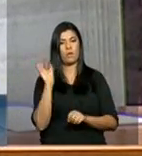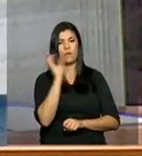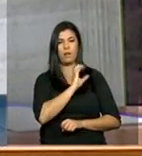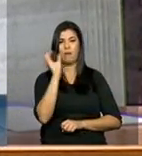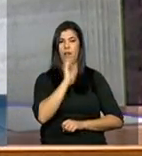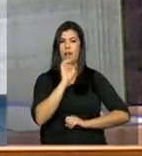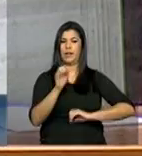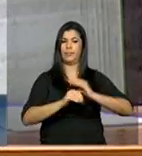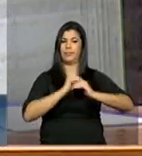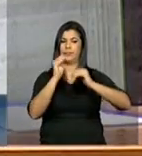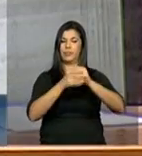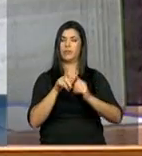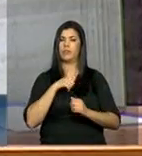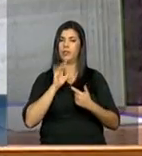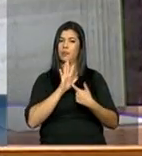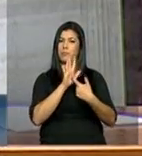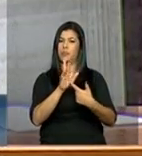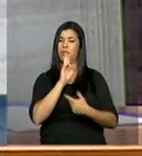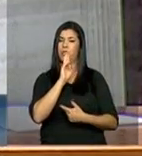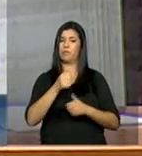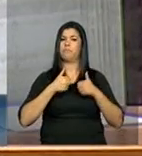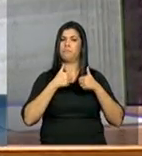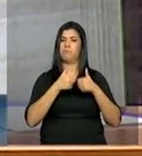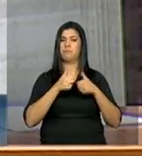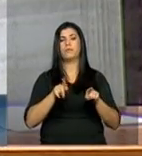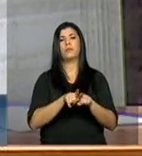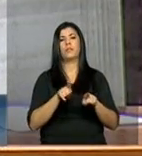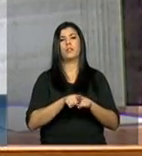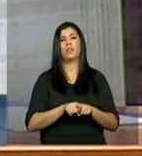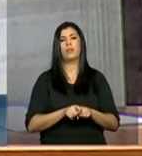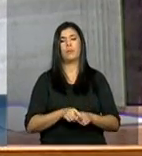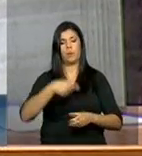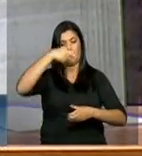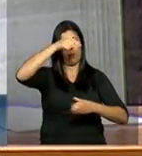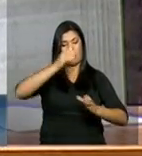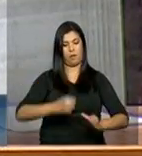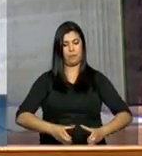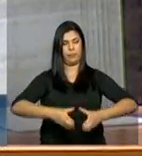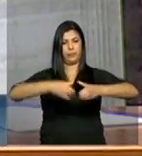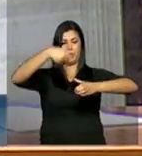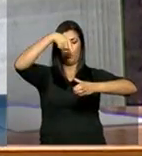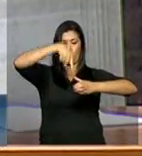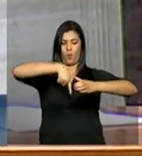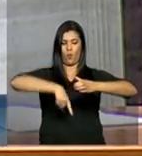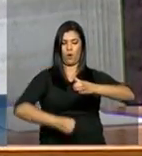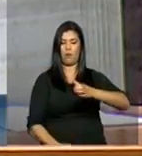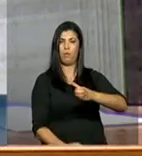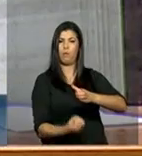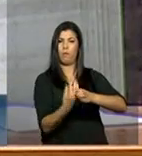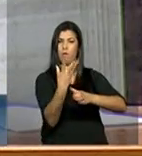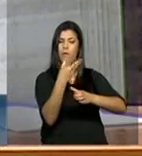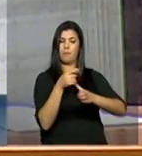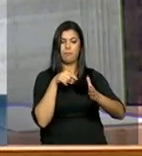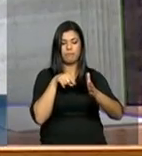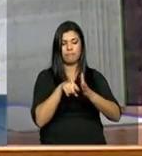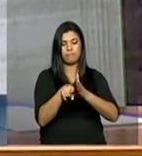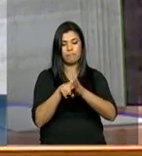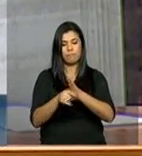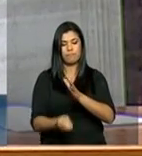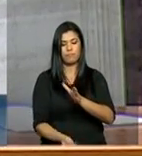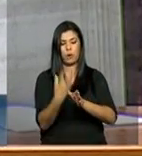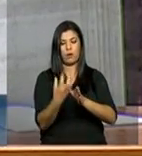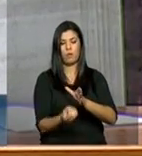bastante satisfatória. As plataformas que estavam previstas entrar esse ano para a exploração já